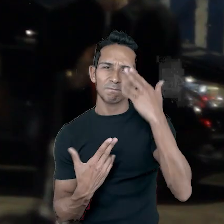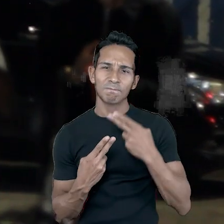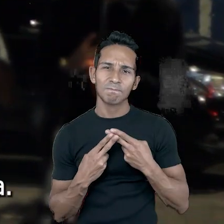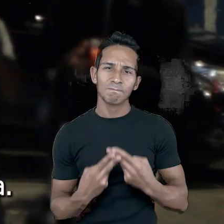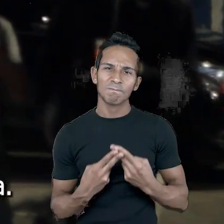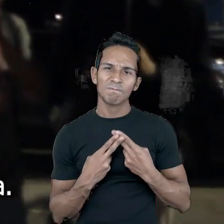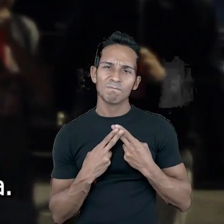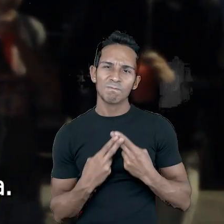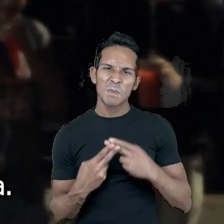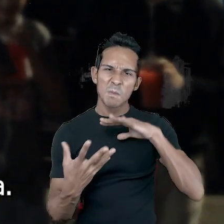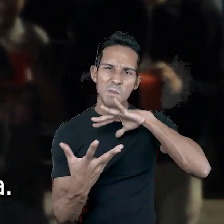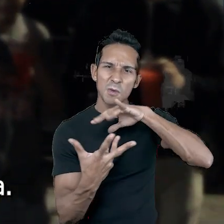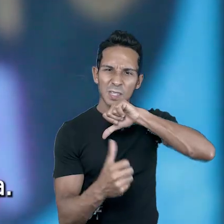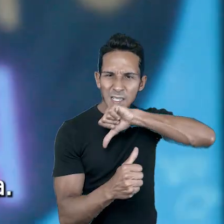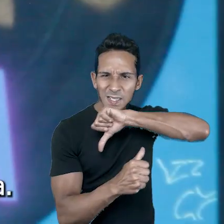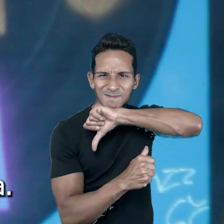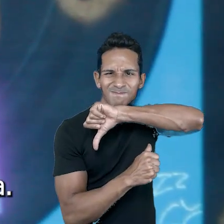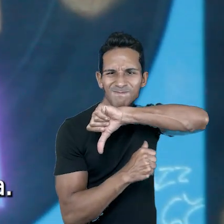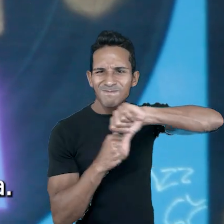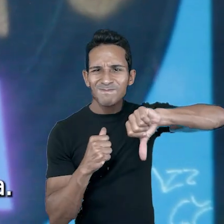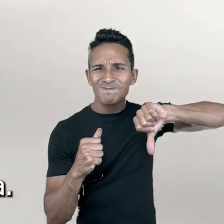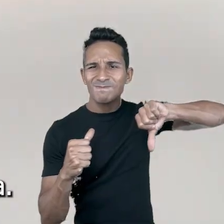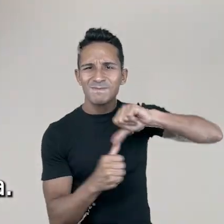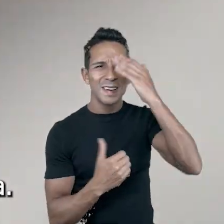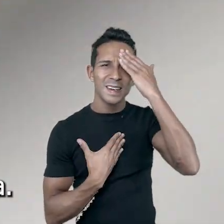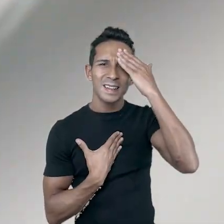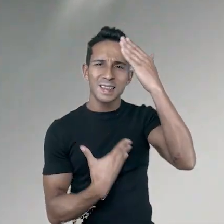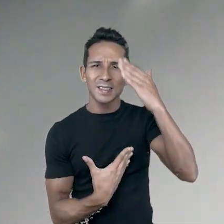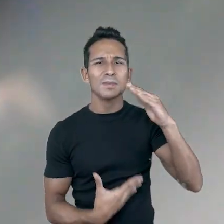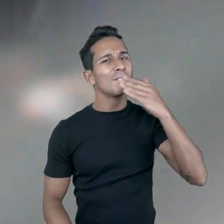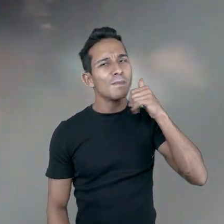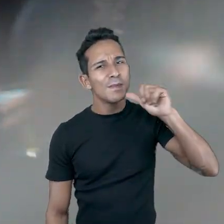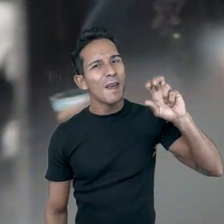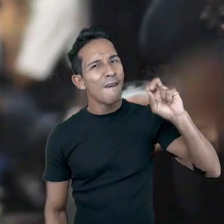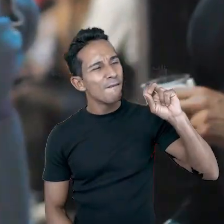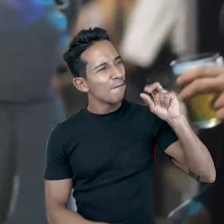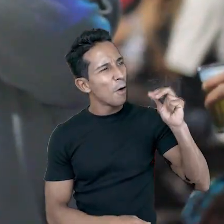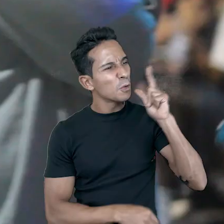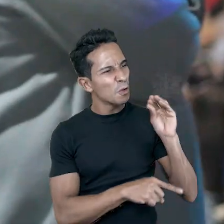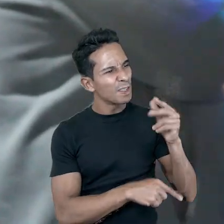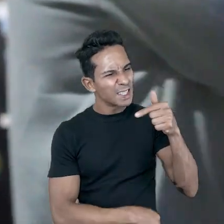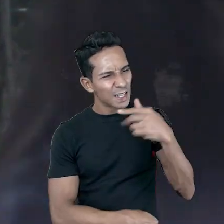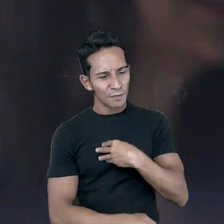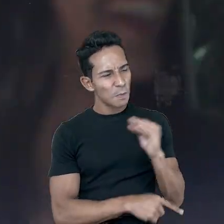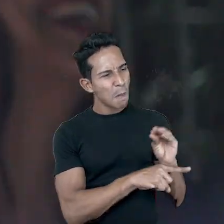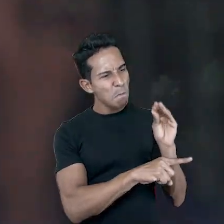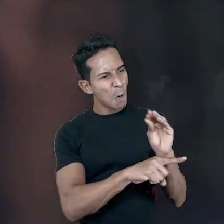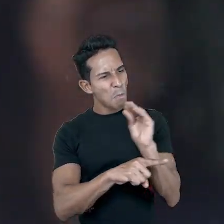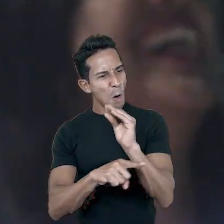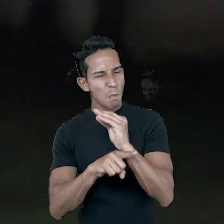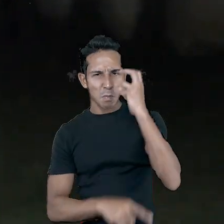Agradeço a minha mãe e toda a paciência por rever o seu mundo e amar minha essência. Agradeço a minha avó e toda a resiliência por criar